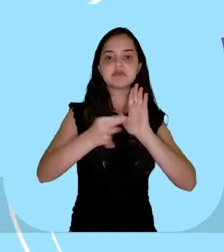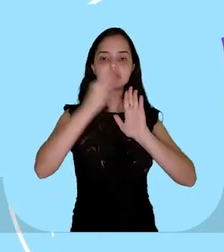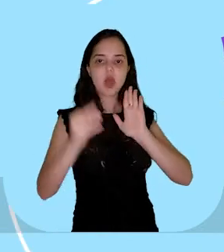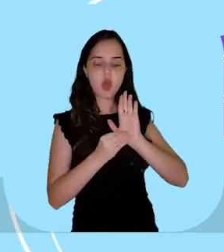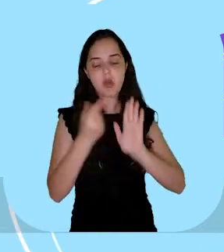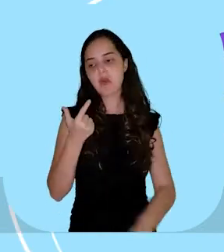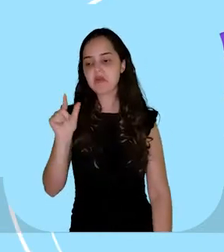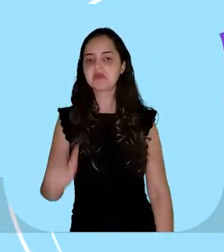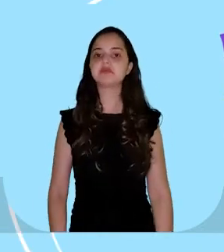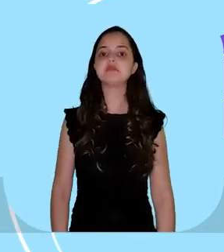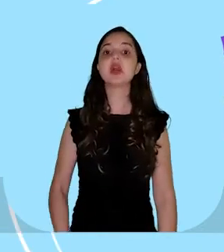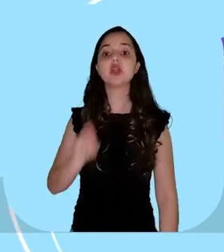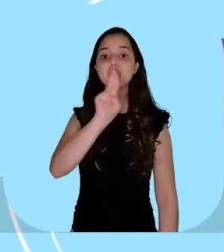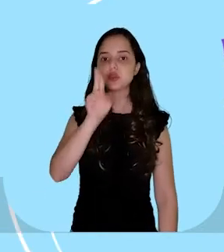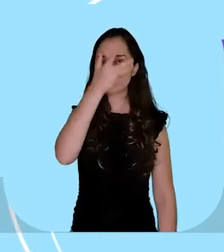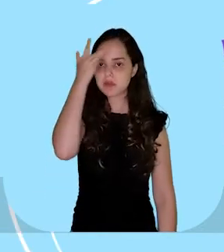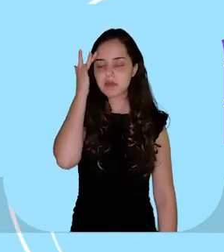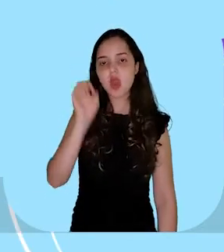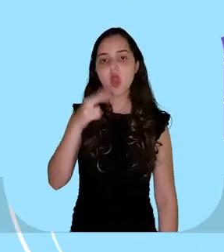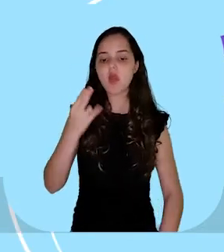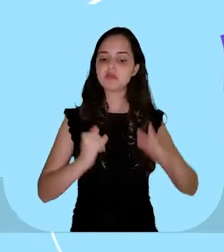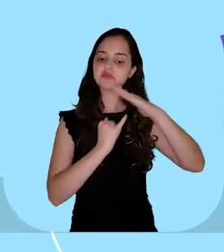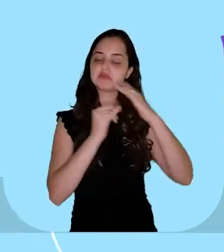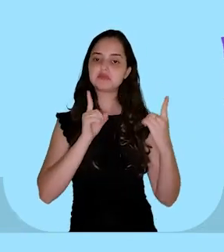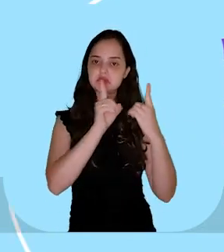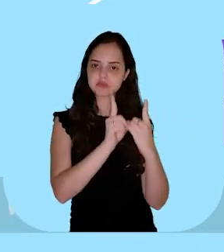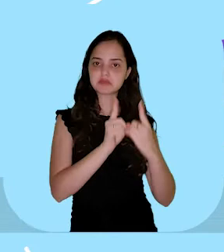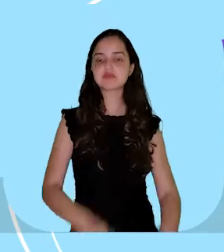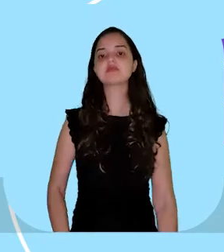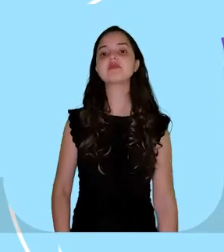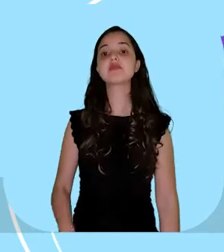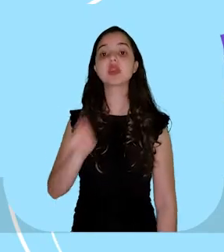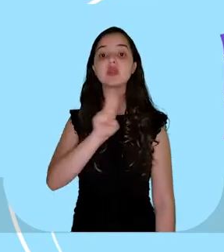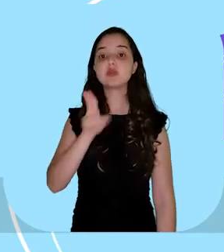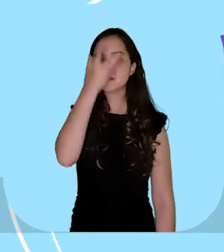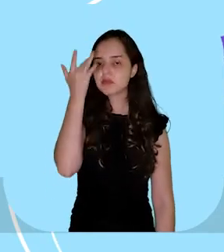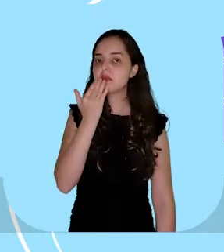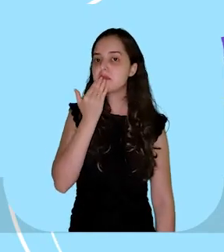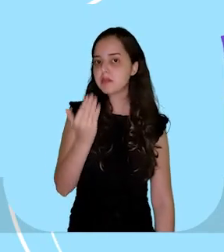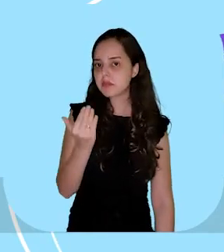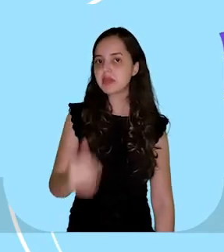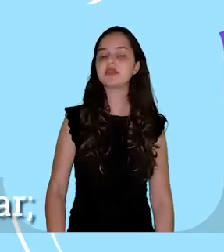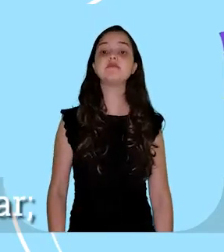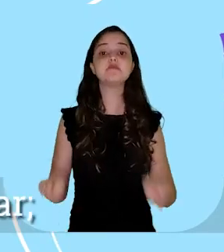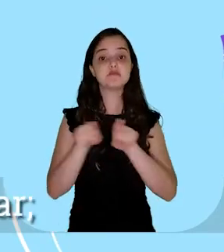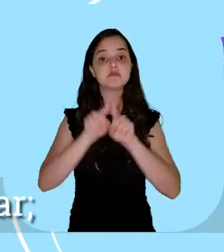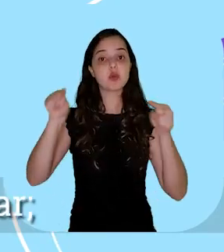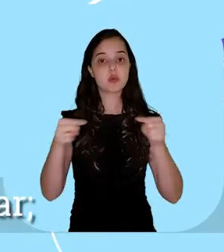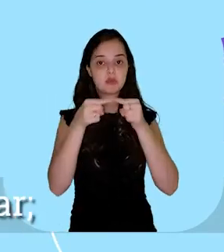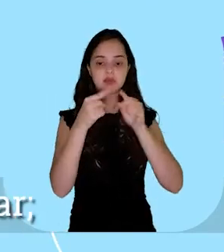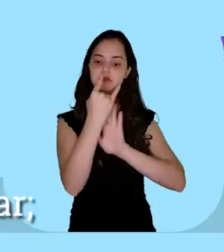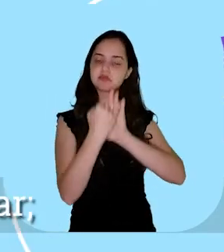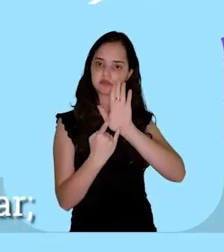ou outro. Nome da pessoa ou instituição atendida. Nome da solicitante. A